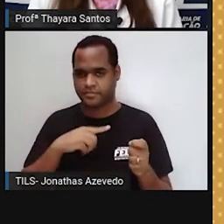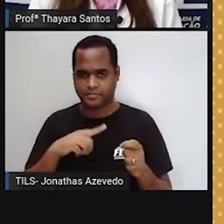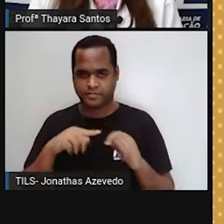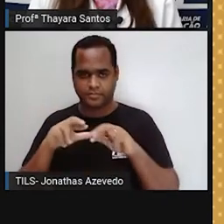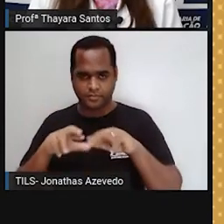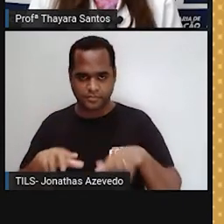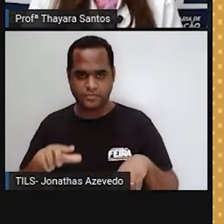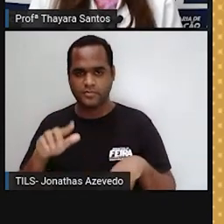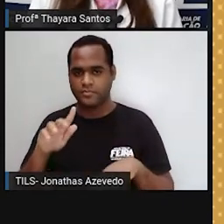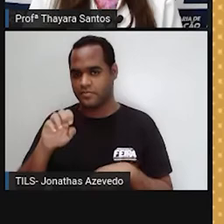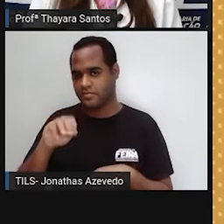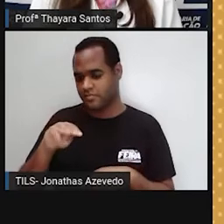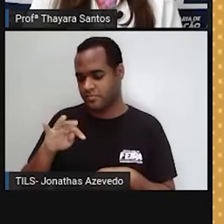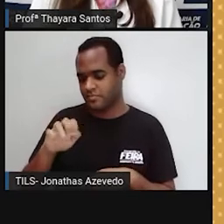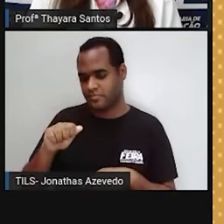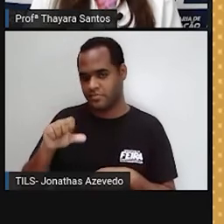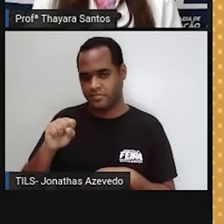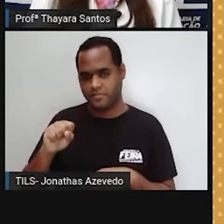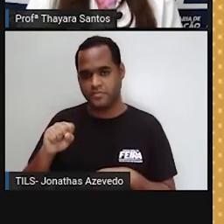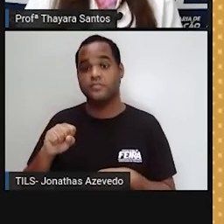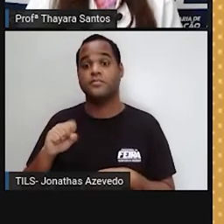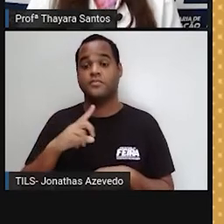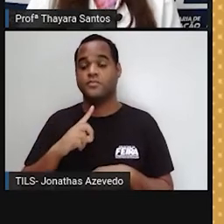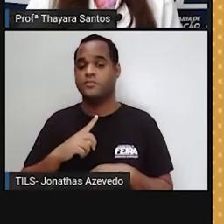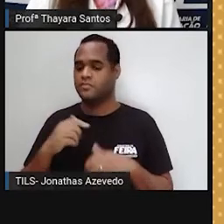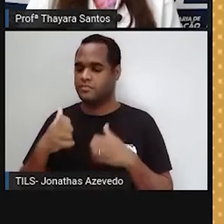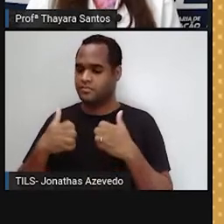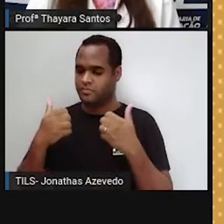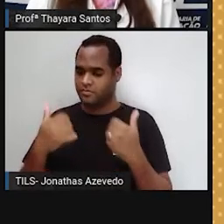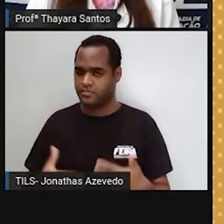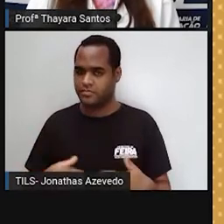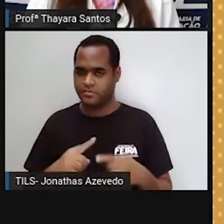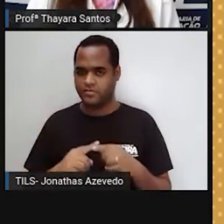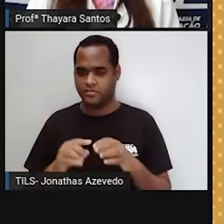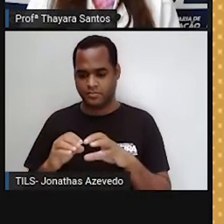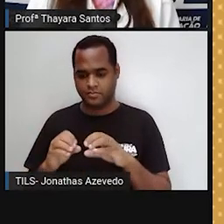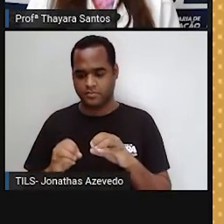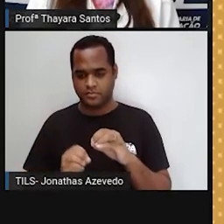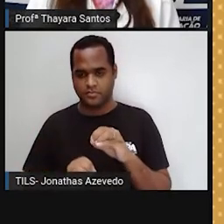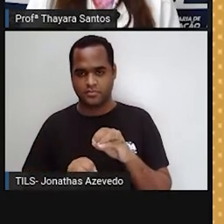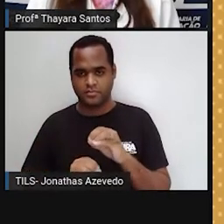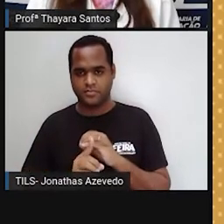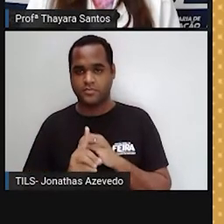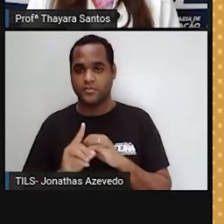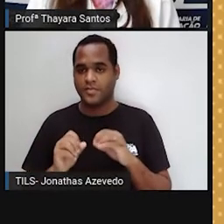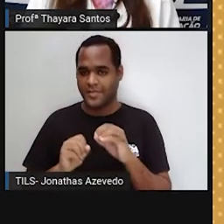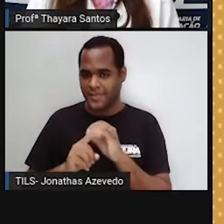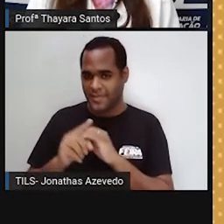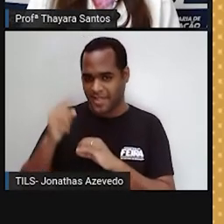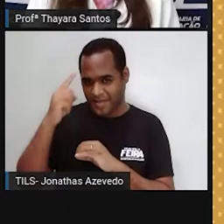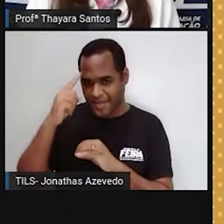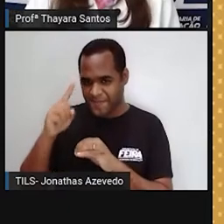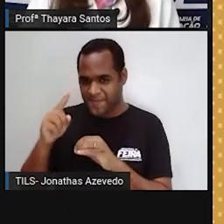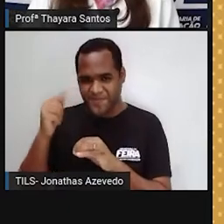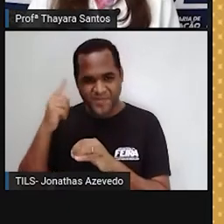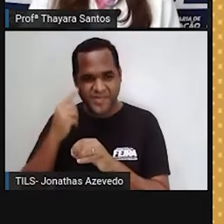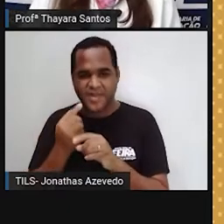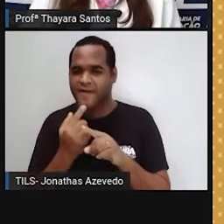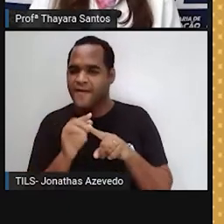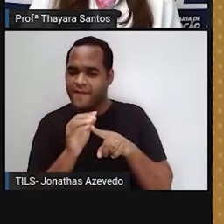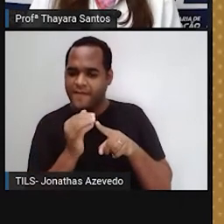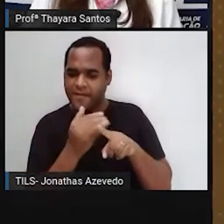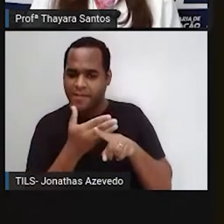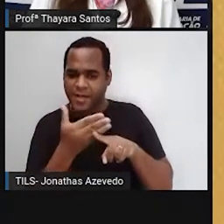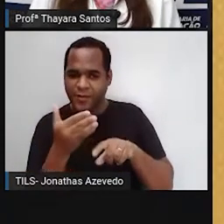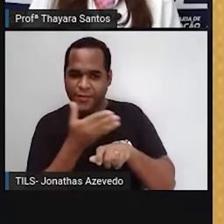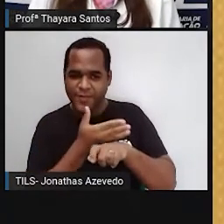dos gametas, que são as células reprodutivas. Coloquei aqui para vocês o exemplo do espermatozoide e do ovócito aqui.